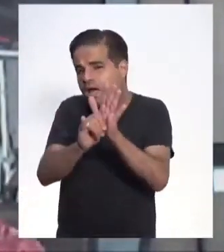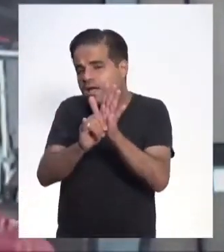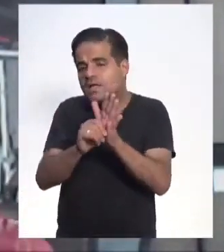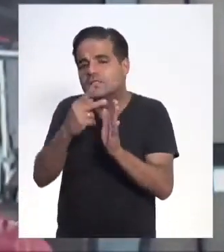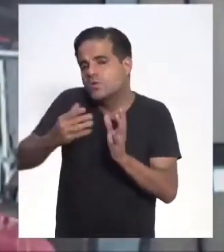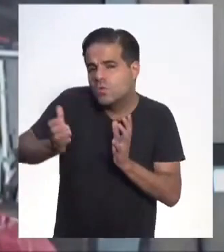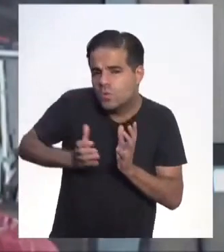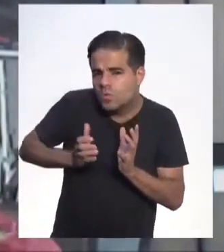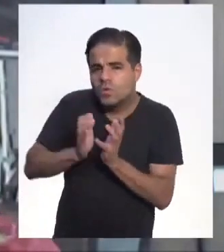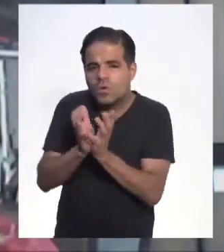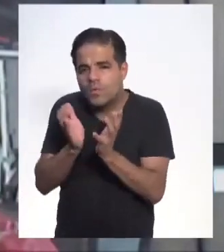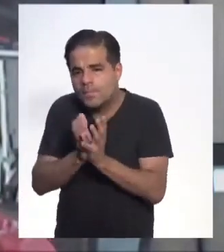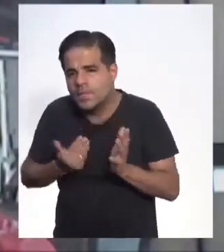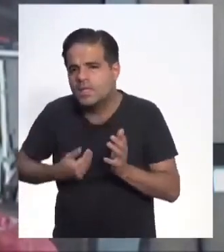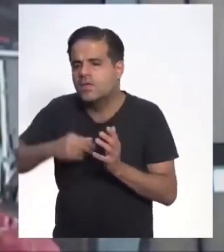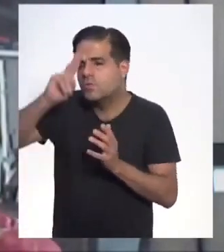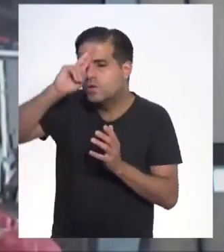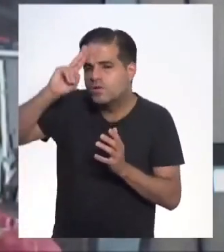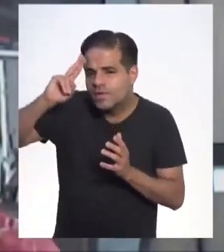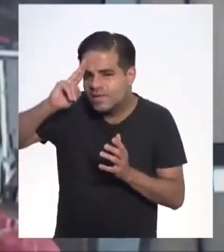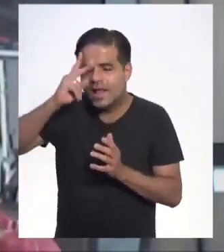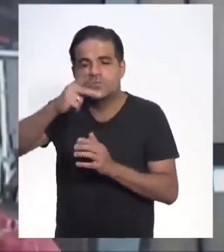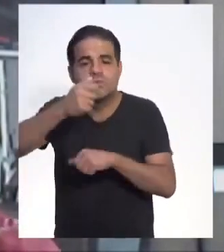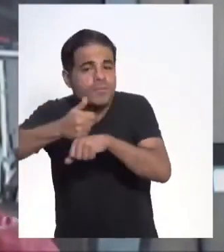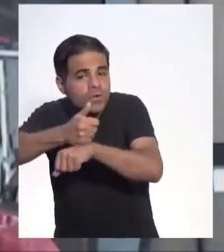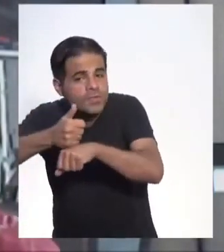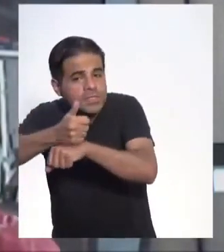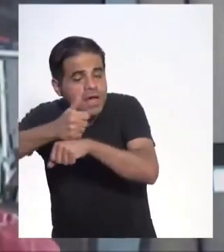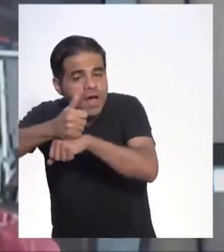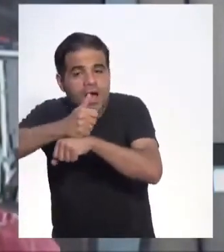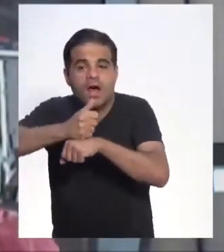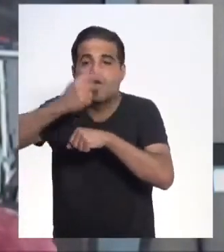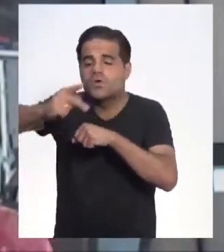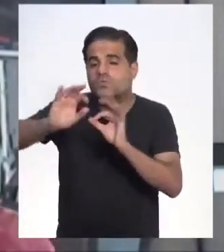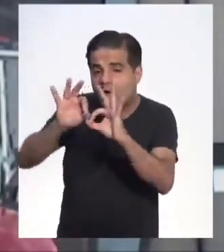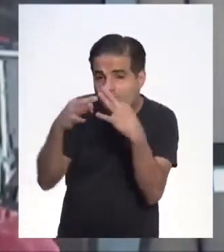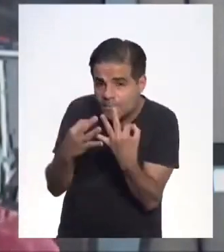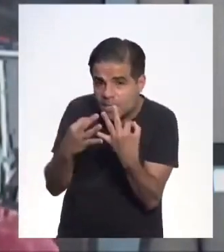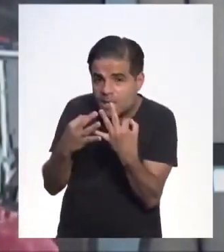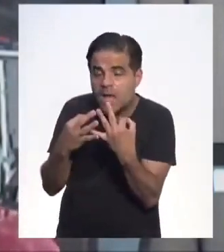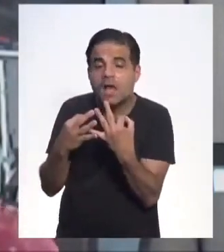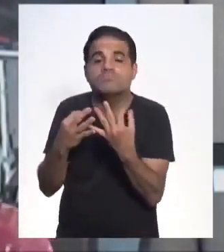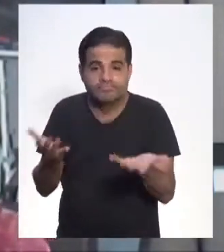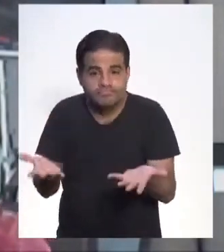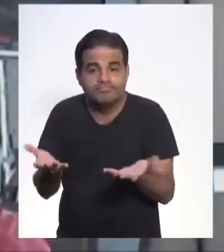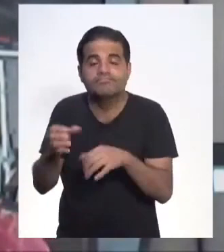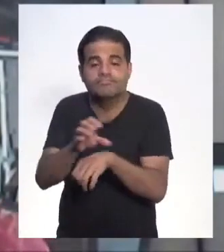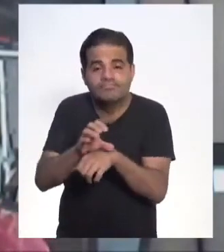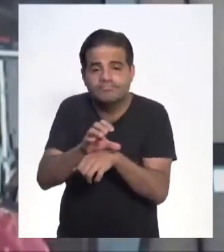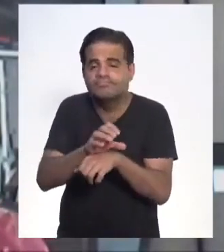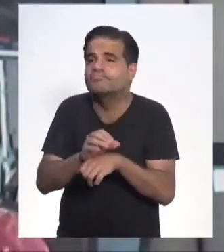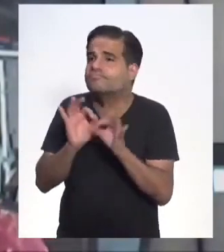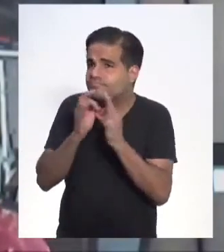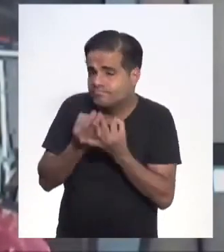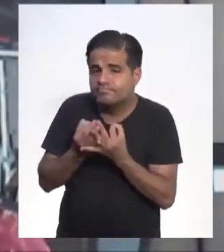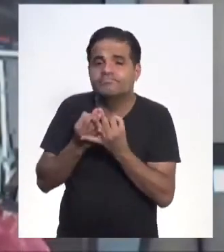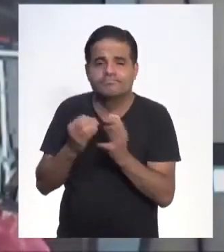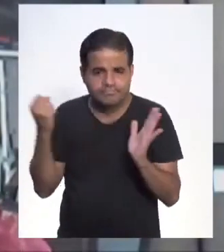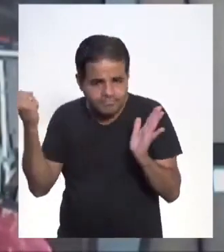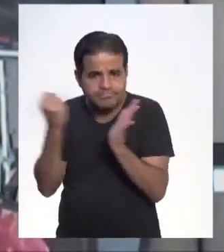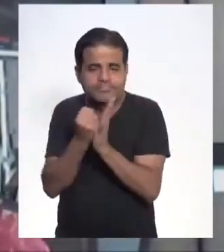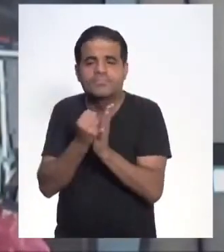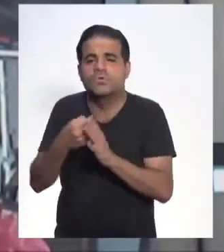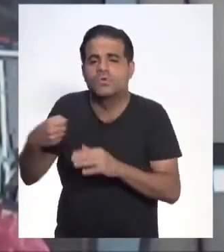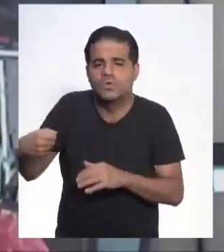de amigos, a sua universidade, a sua profissão, a sua família, né, que a constituição de uma família marca um